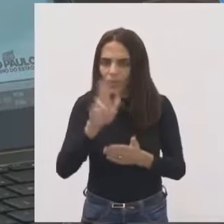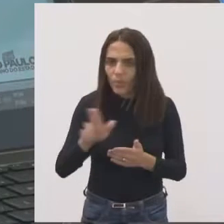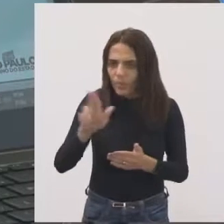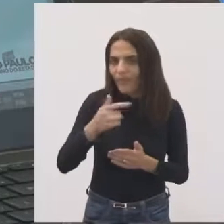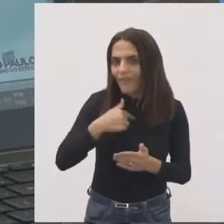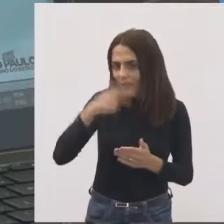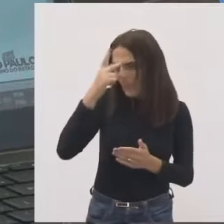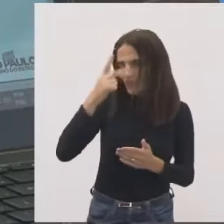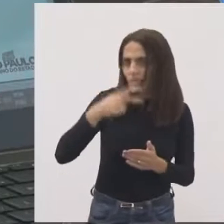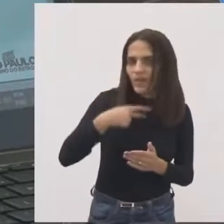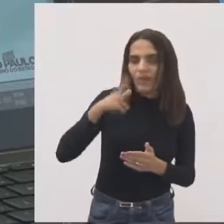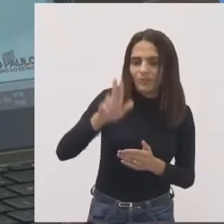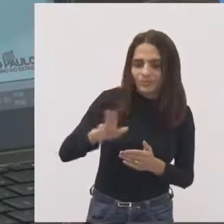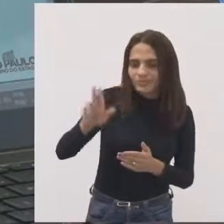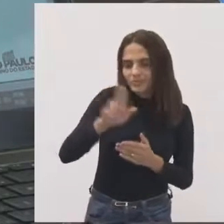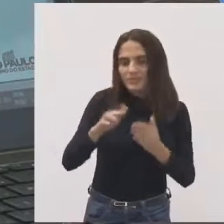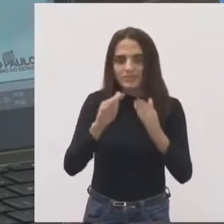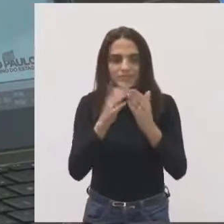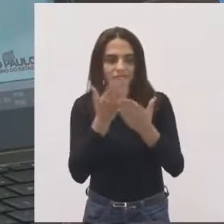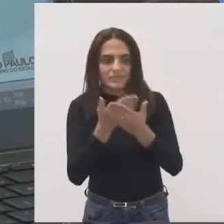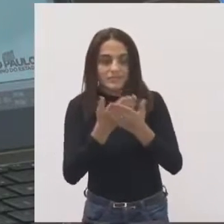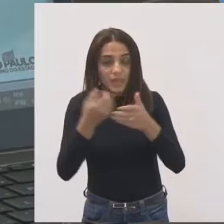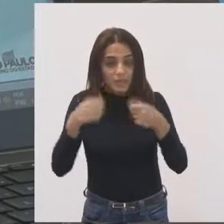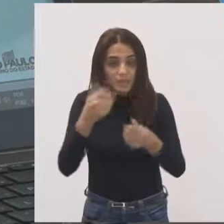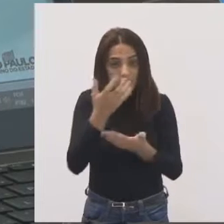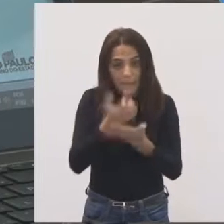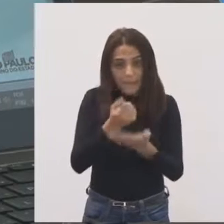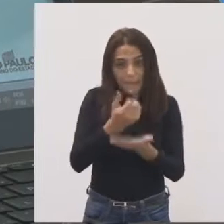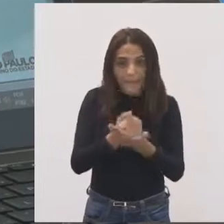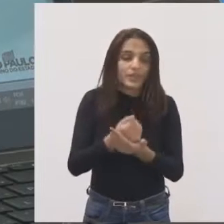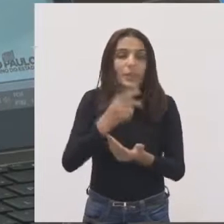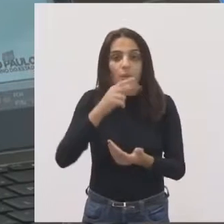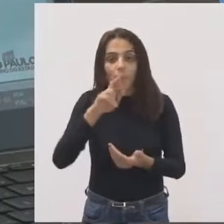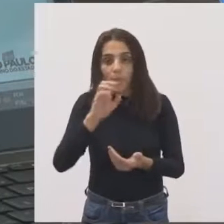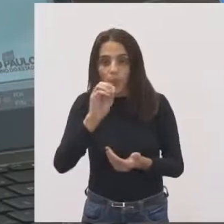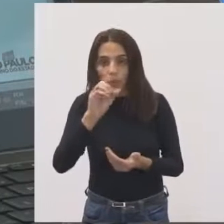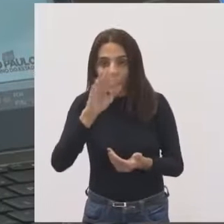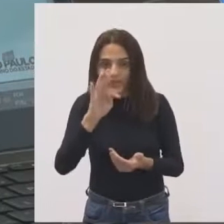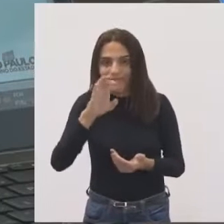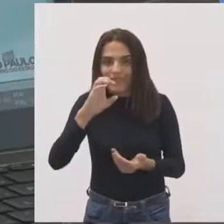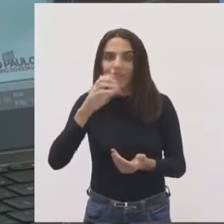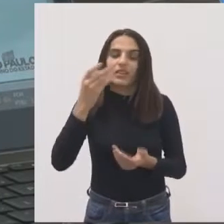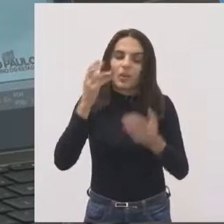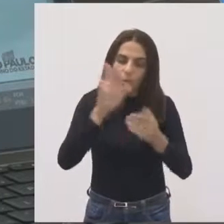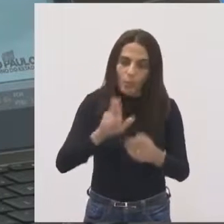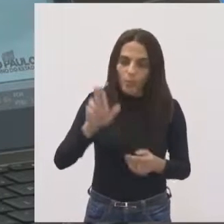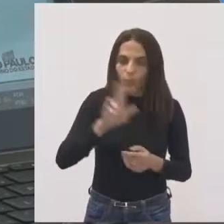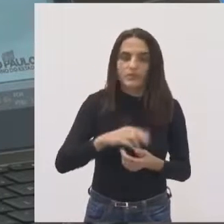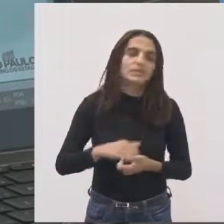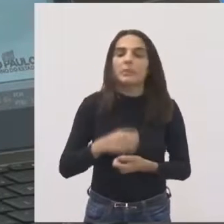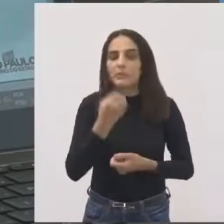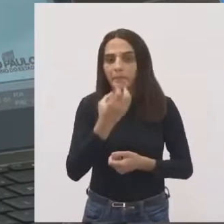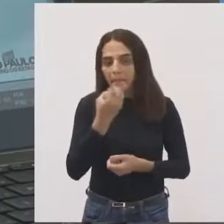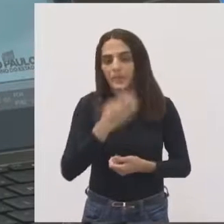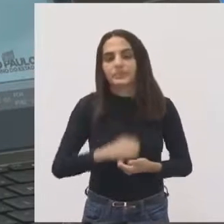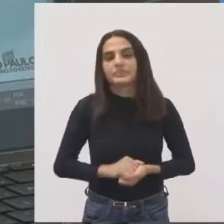uso bastante, para quando eu estou numa escola, preciso baixar algum programa. Os Protecs usam bastante, então, acho bem bacana, tá